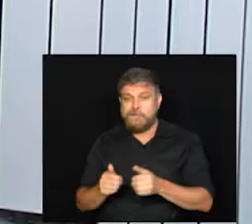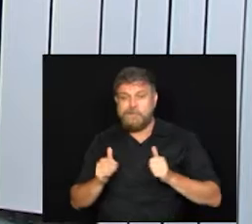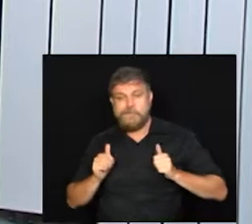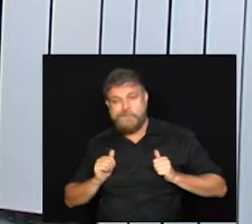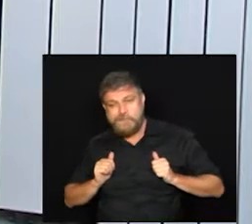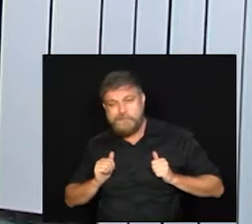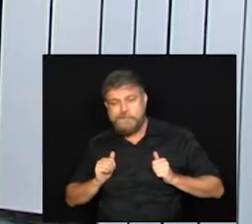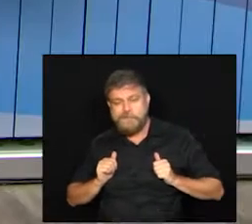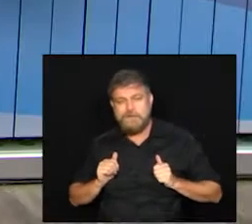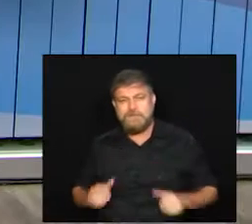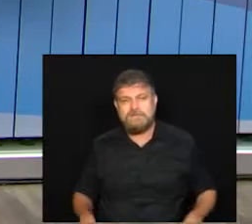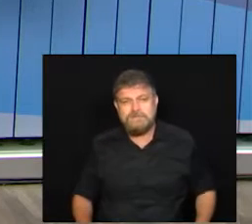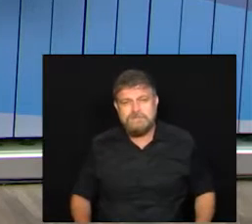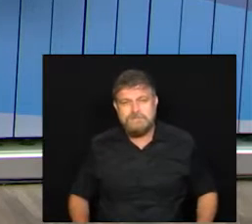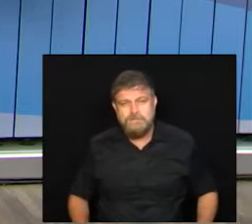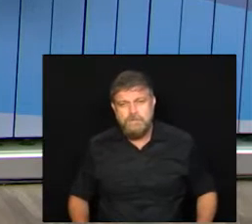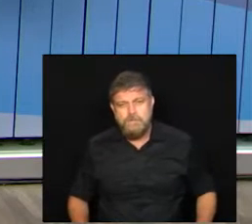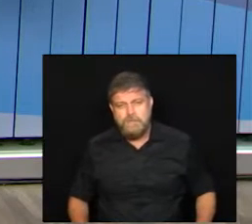tanto tempo parado?